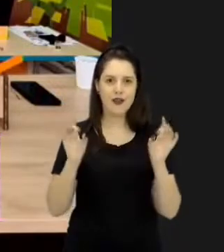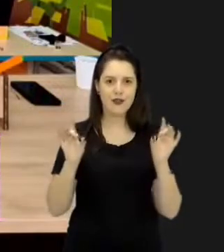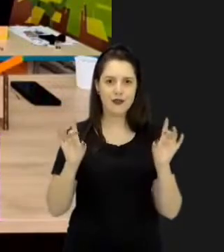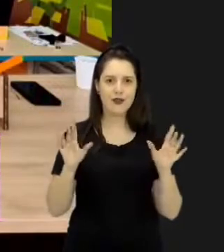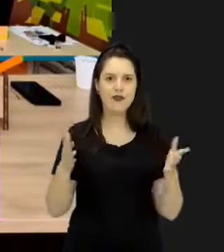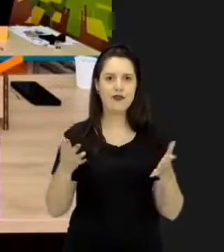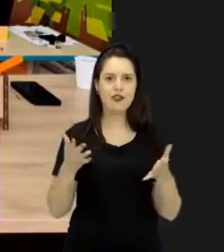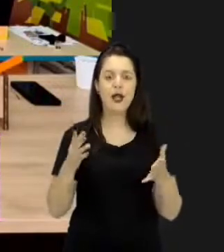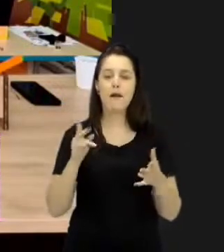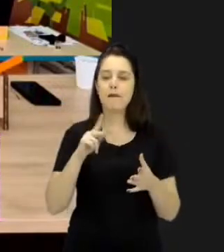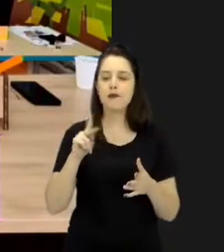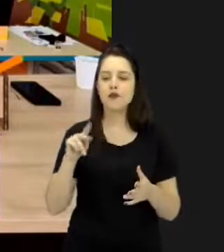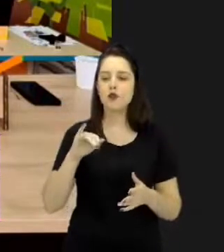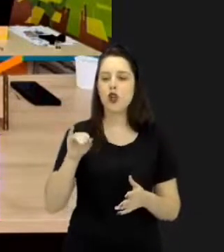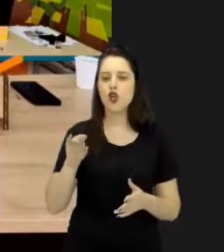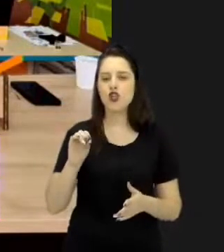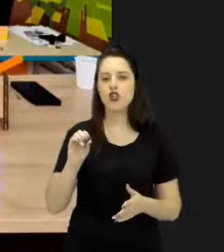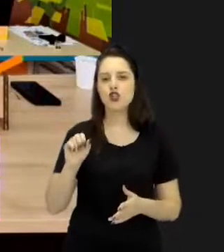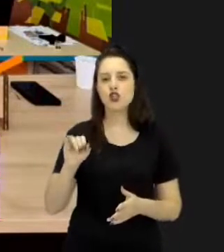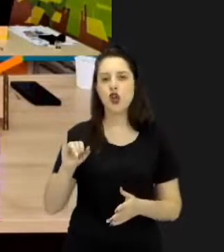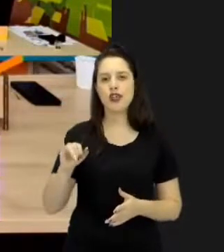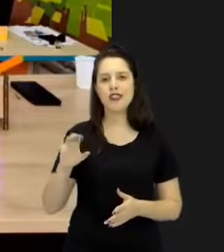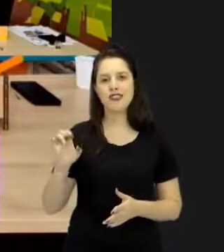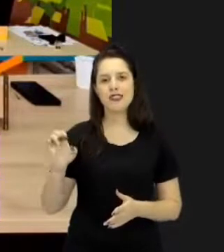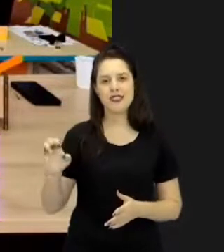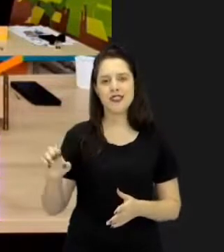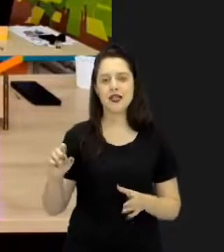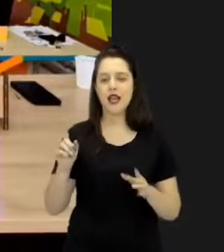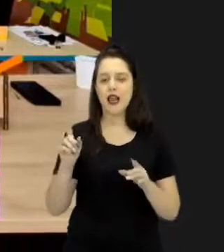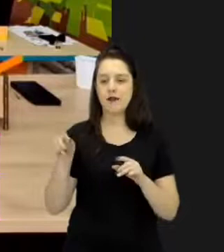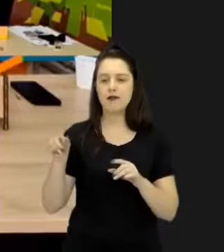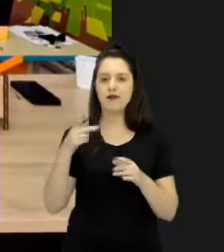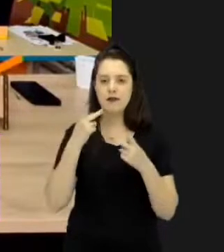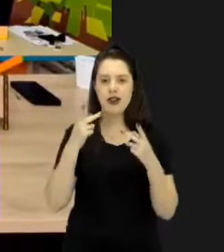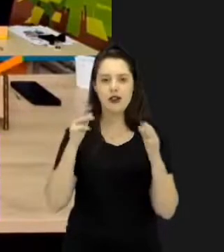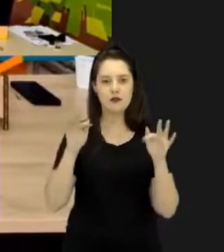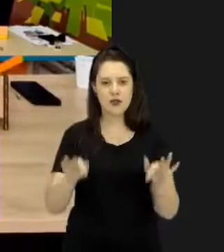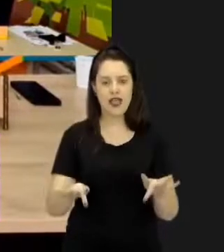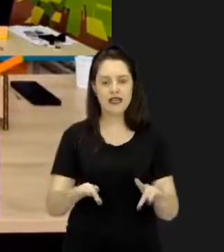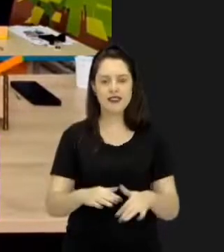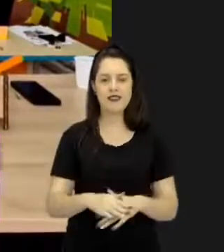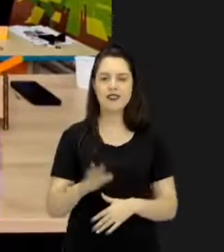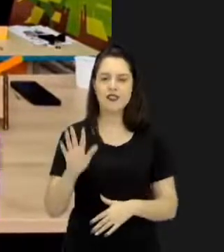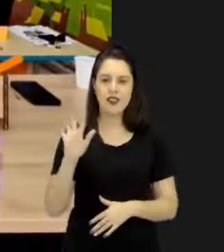para a professora Georgia para dar as suas considerações finais. Tchau.